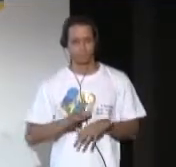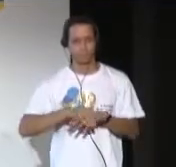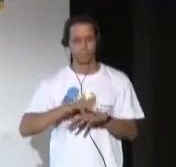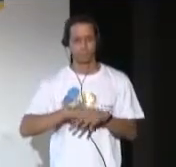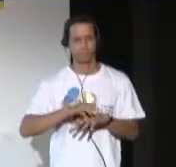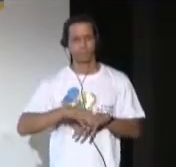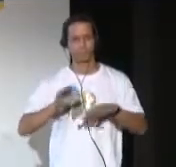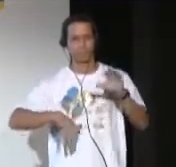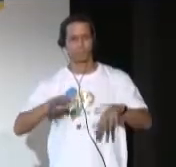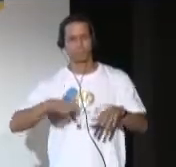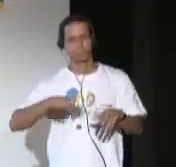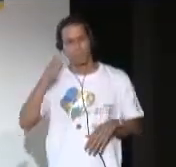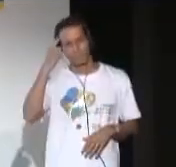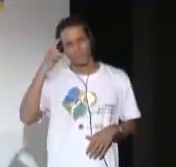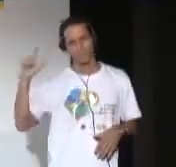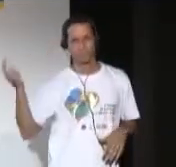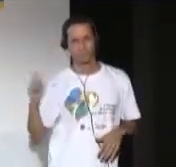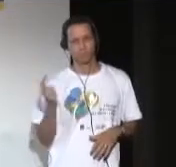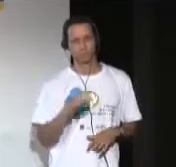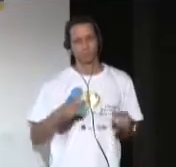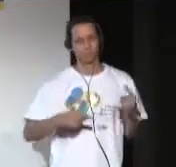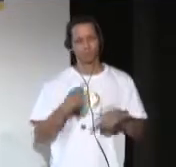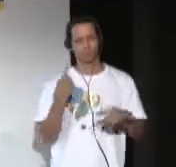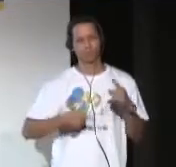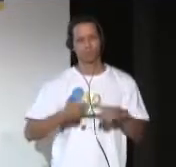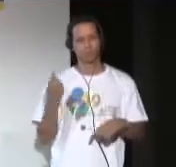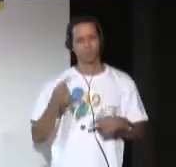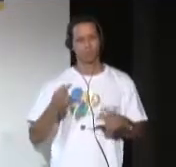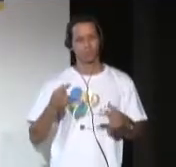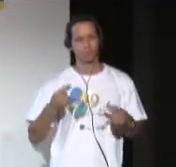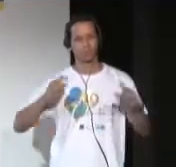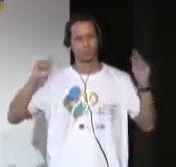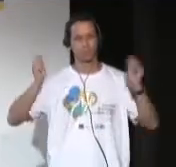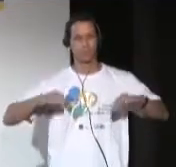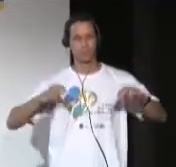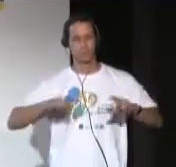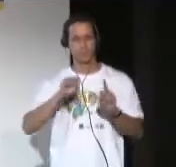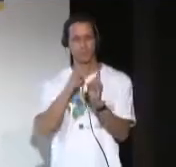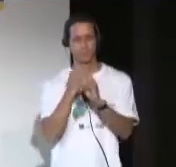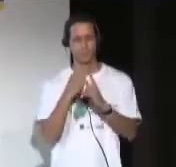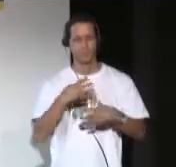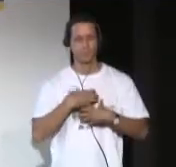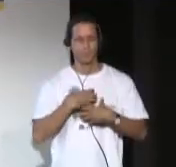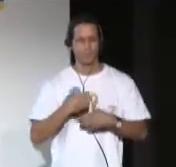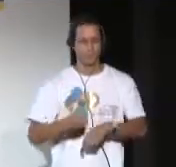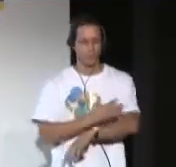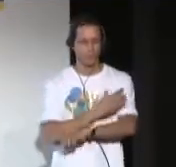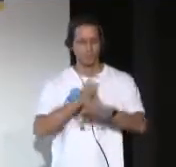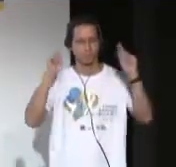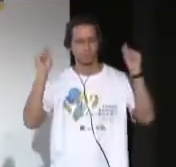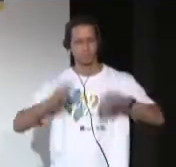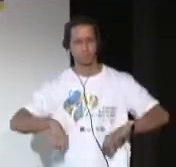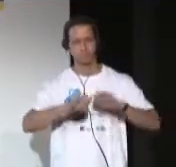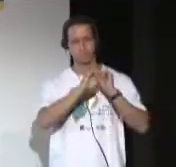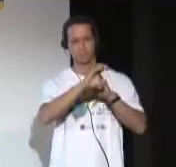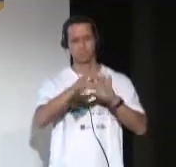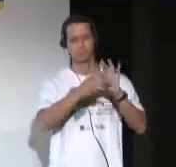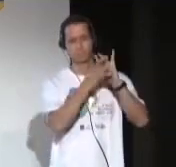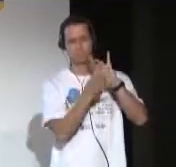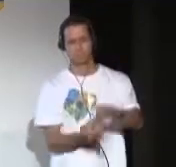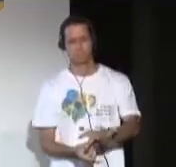gente às vezes acha que não tem nada a ver com as competências socioemocionais, pode ser ensinada de modo